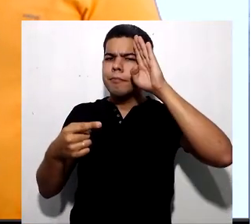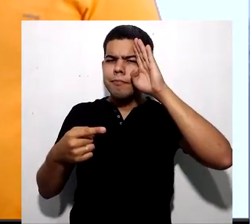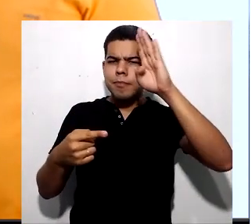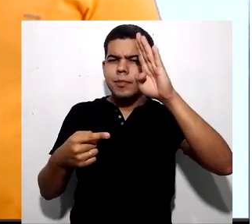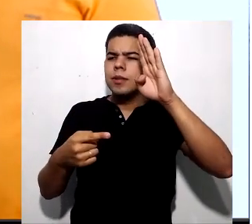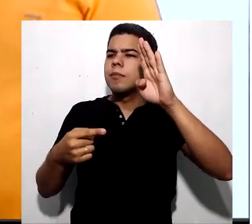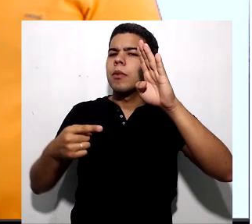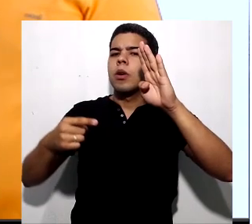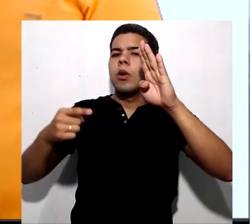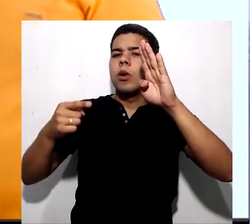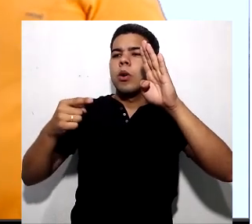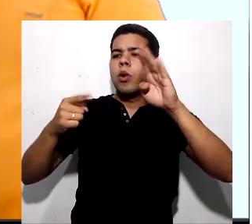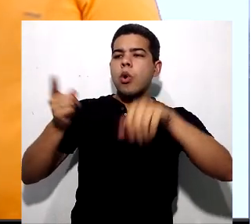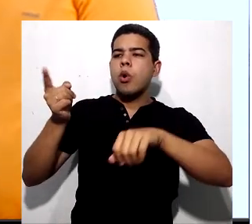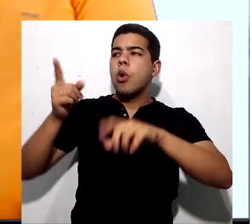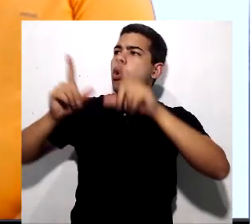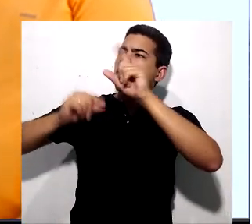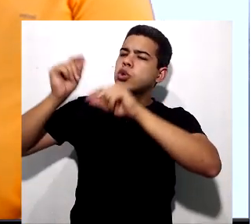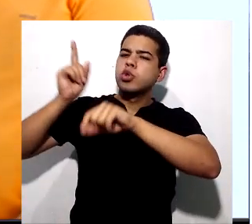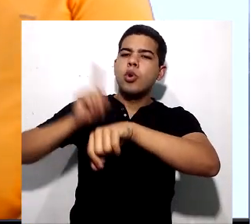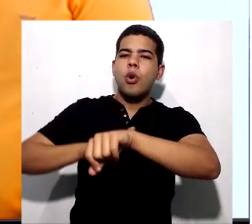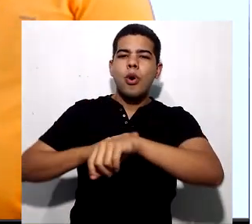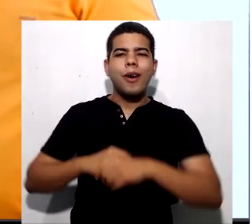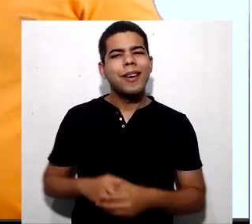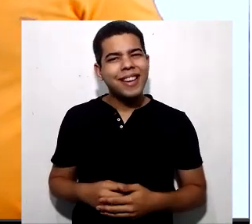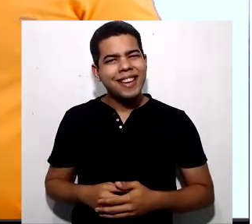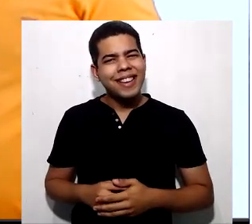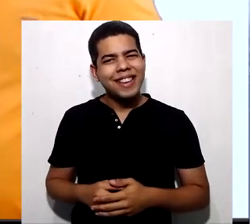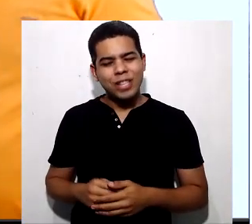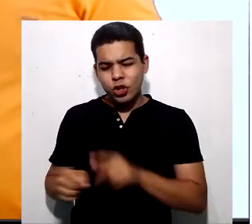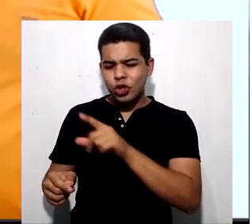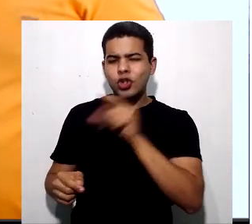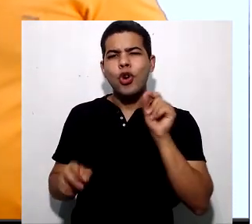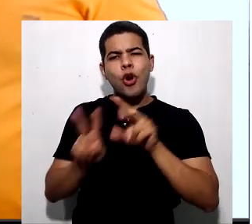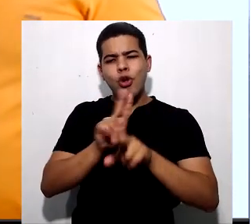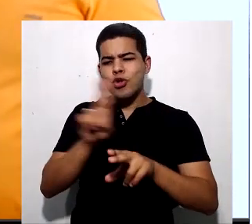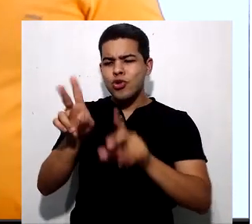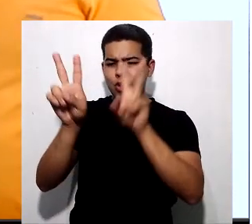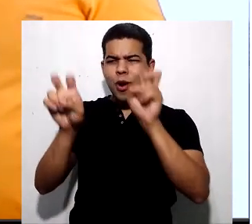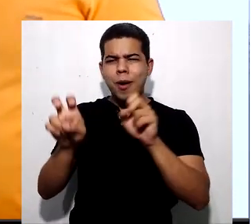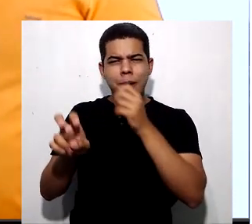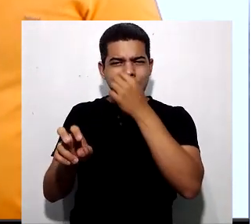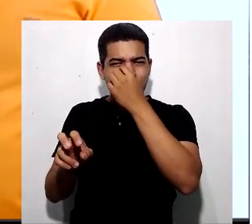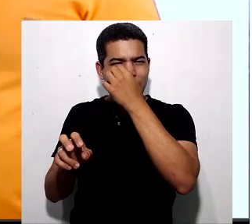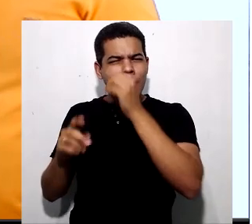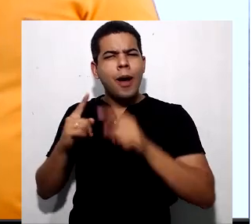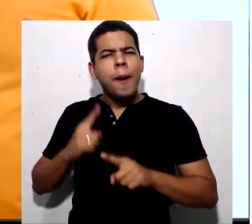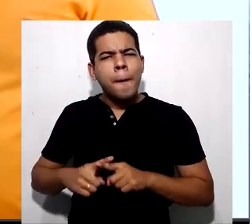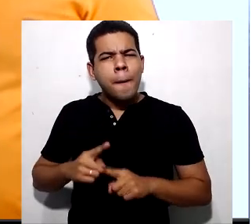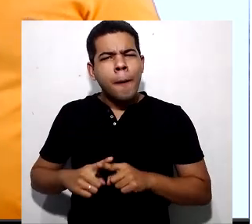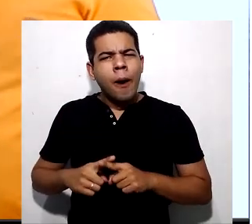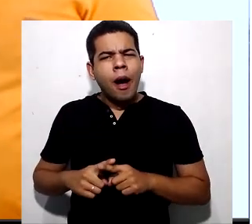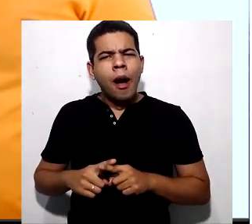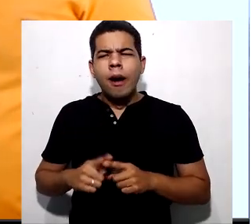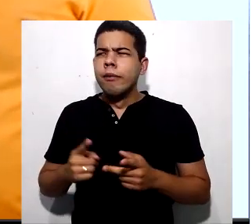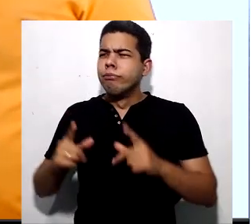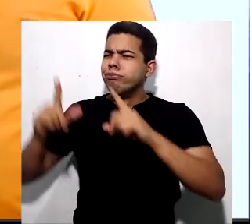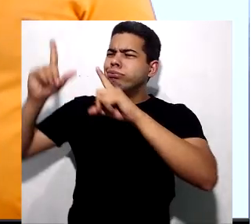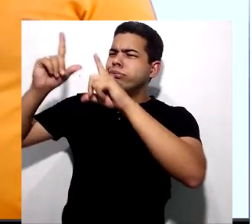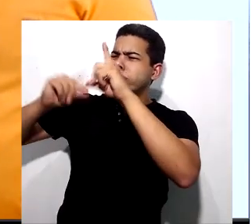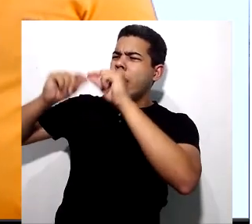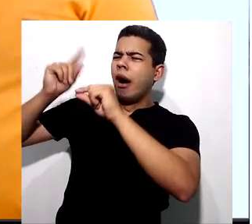Aí você me diz, por que A Hora da Estrela? Por que seria A Hora da Estrela? Quem é a estrela aí? Será que